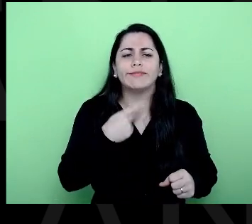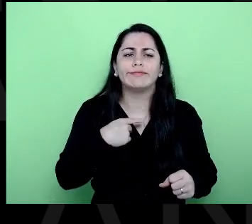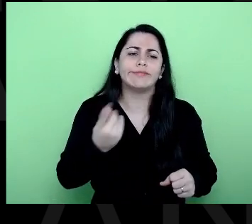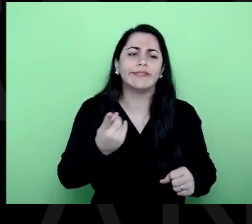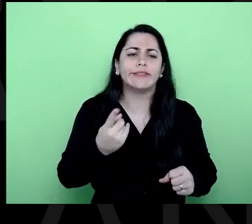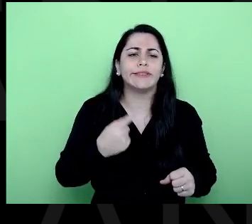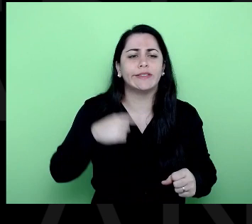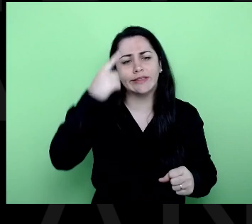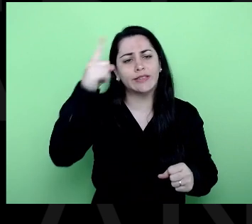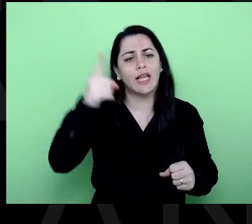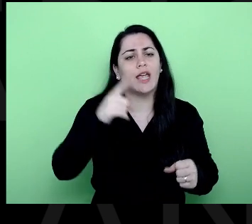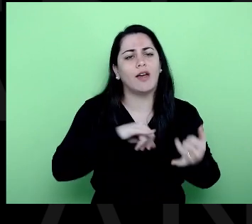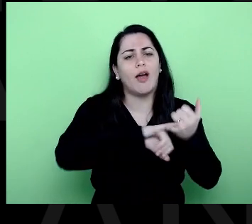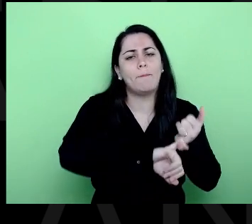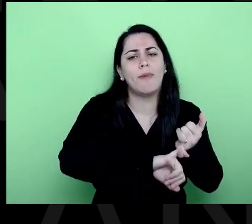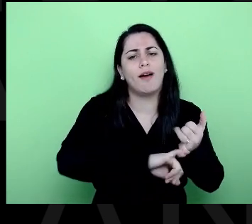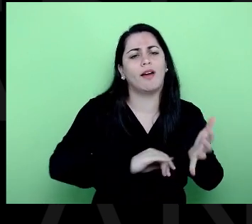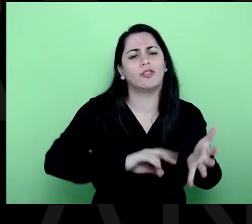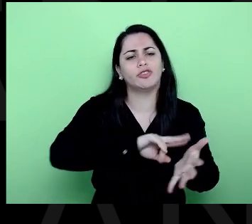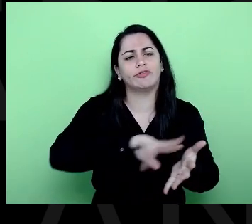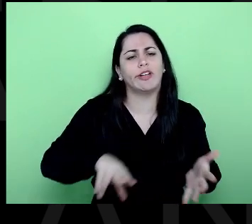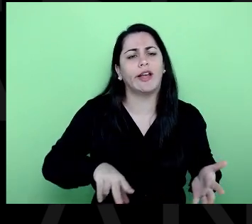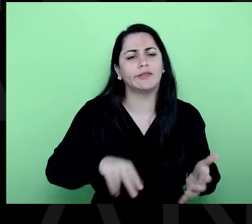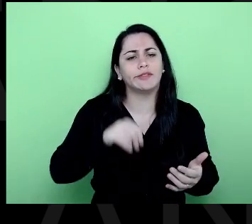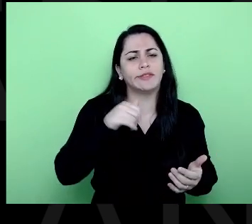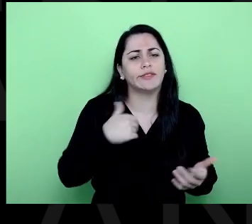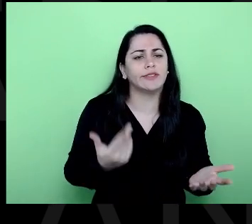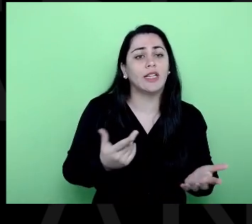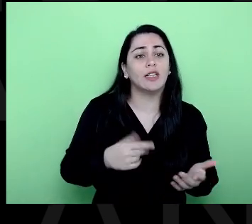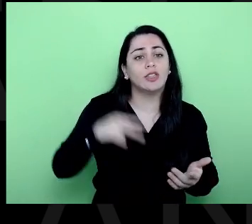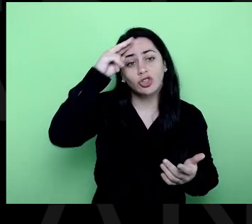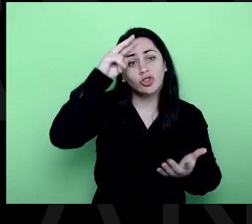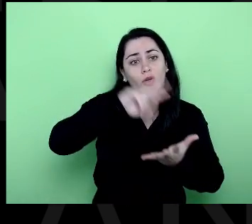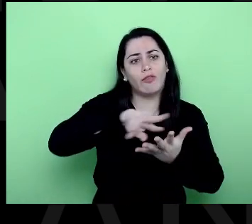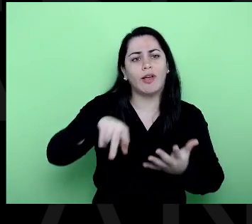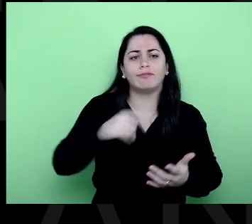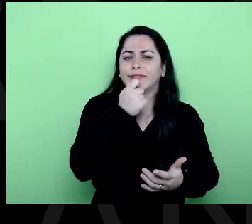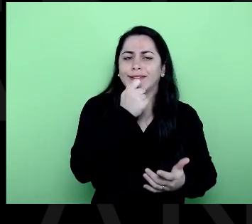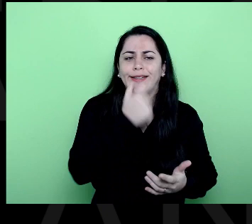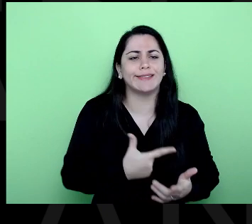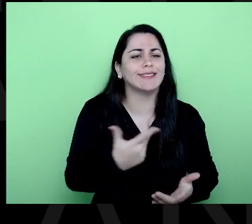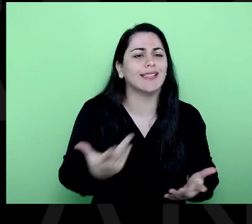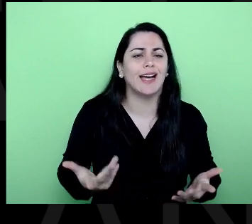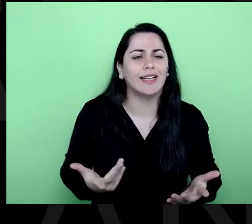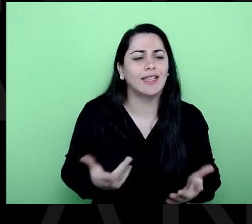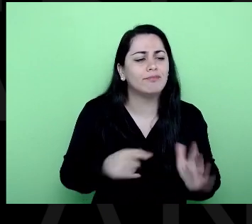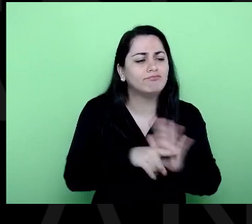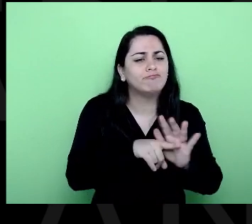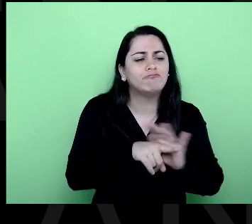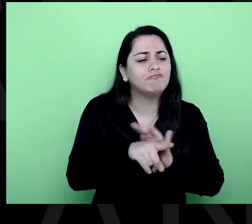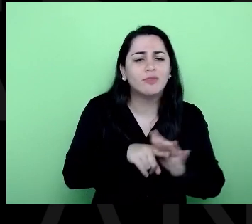Os amantes militares, né? Que há relatos engraçadíssimos até no livro,